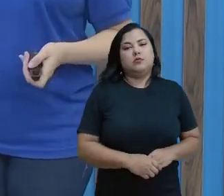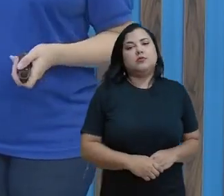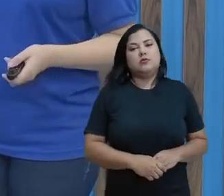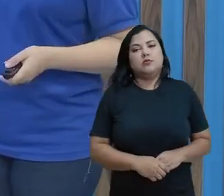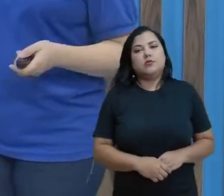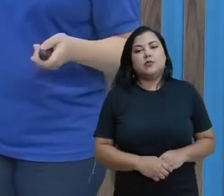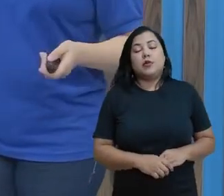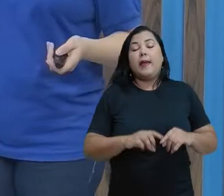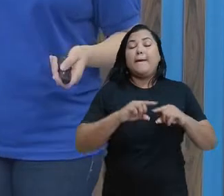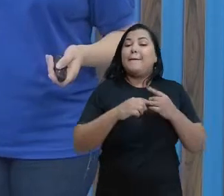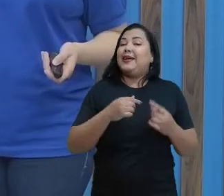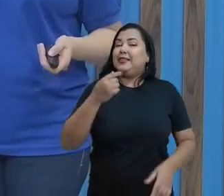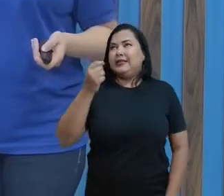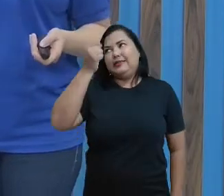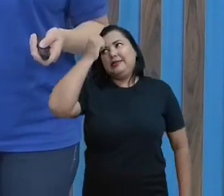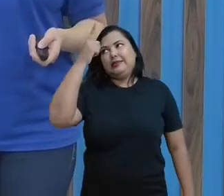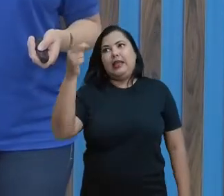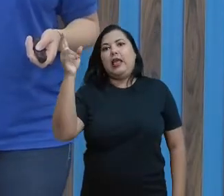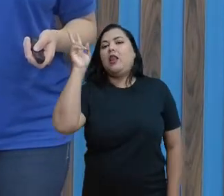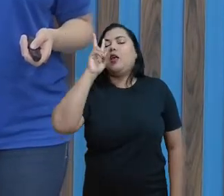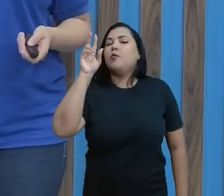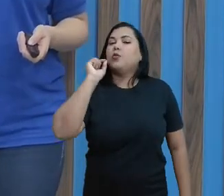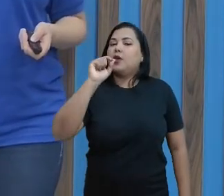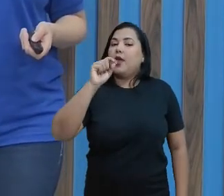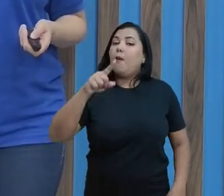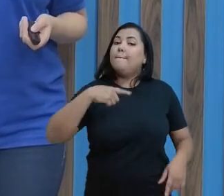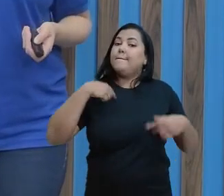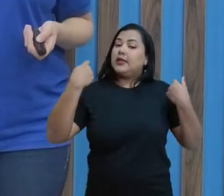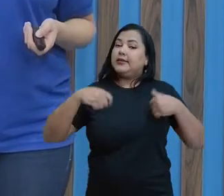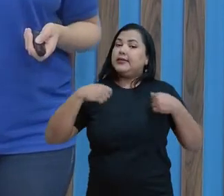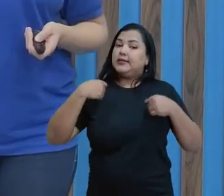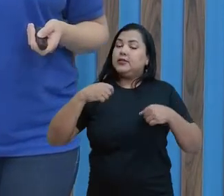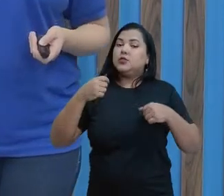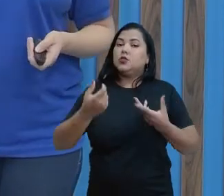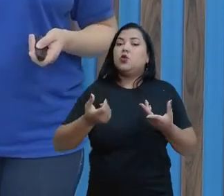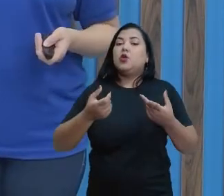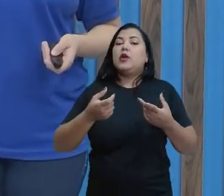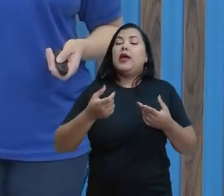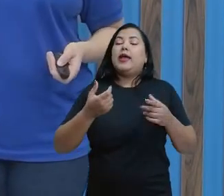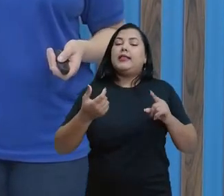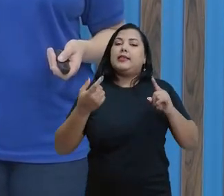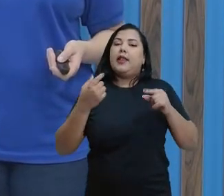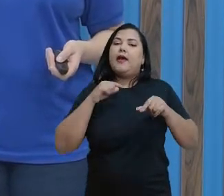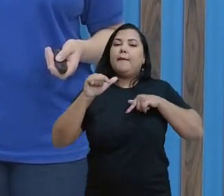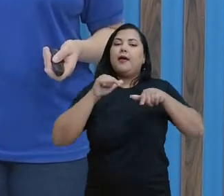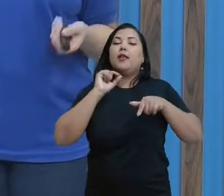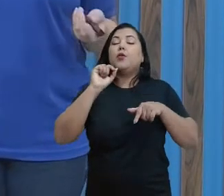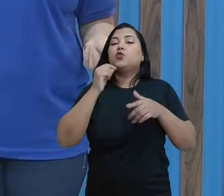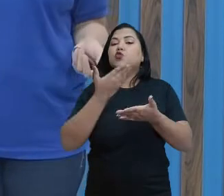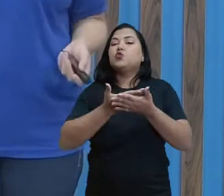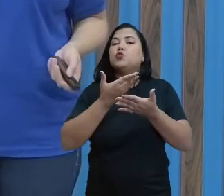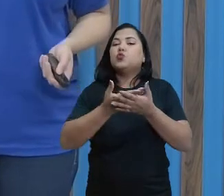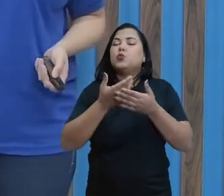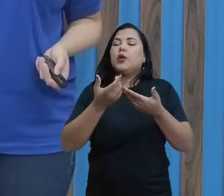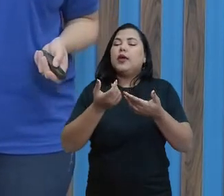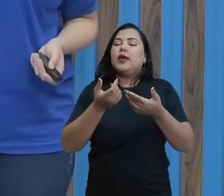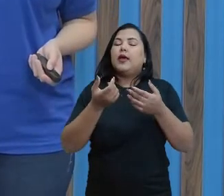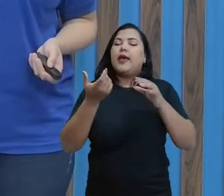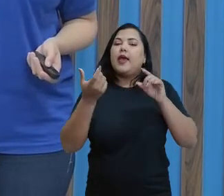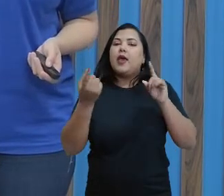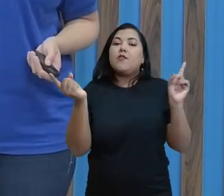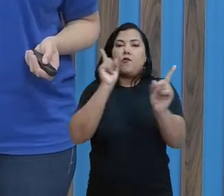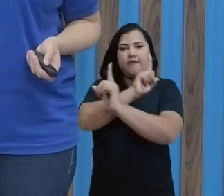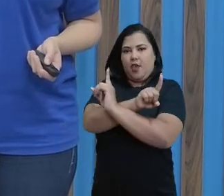equação. Só que essa ideia lembra para a gente que eu preciso trabalhar operações inversas, né? Porque se a ideia é deixar a